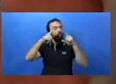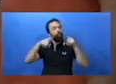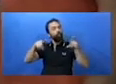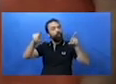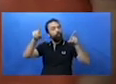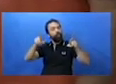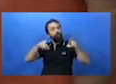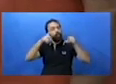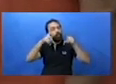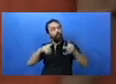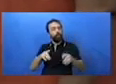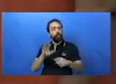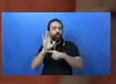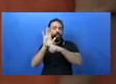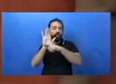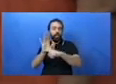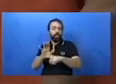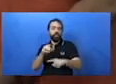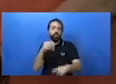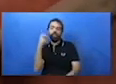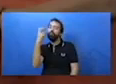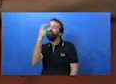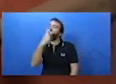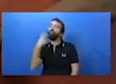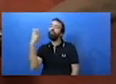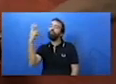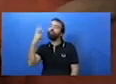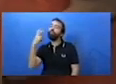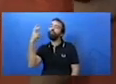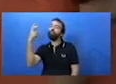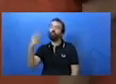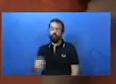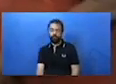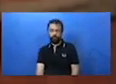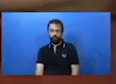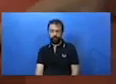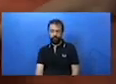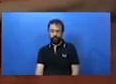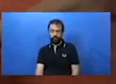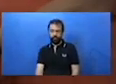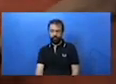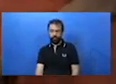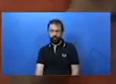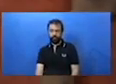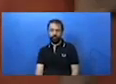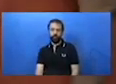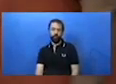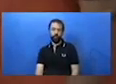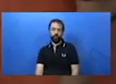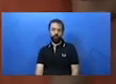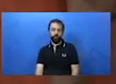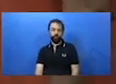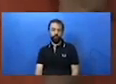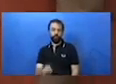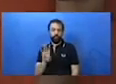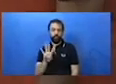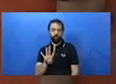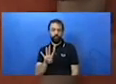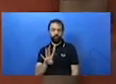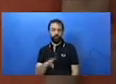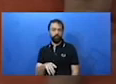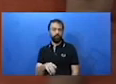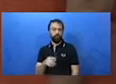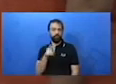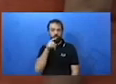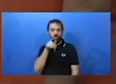texto, facilitando a recitação. É para isso as rimas, tá certo? Para marcar essa leitura. 4. A